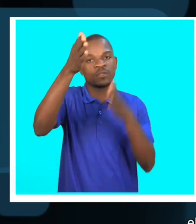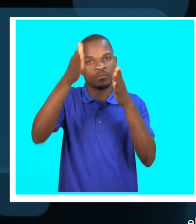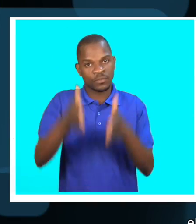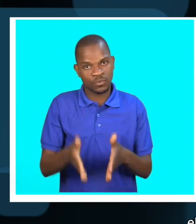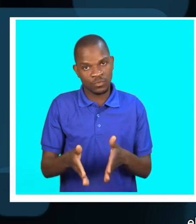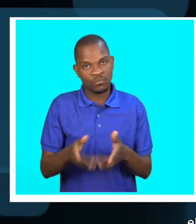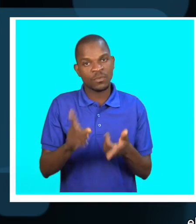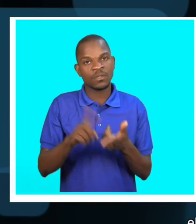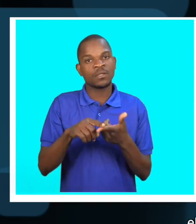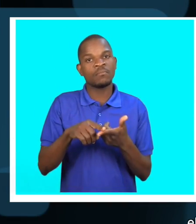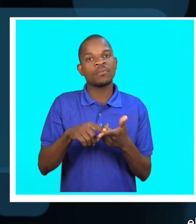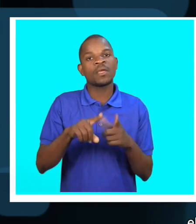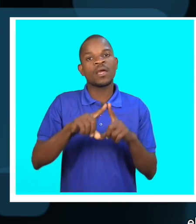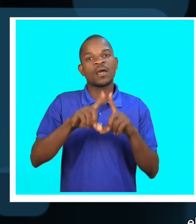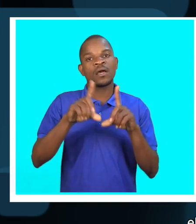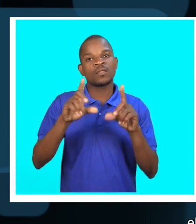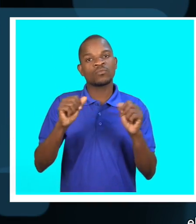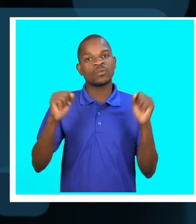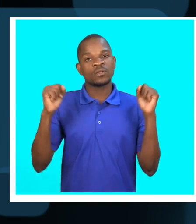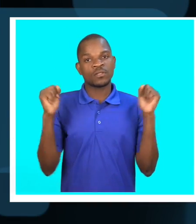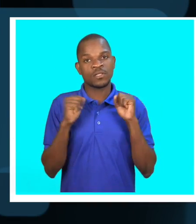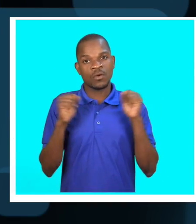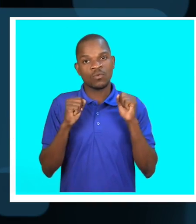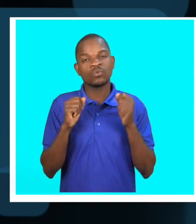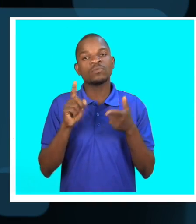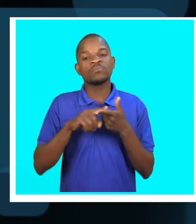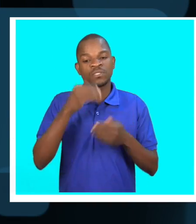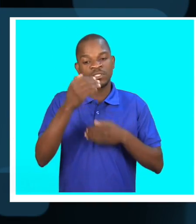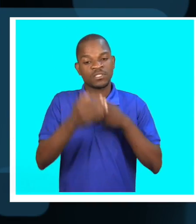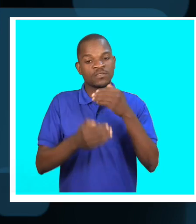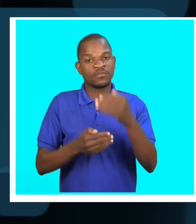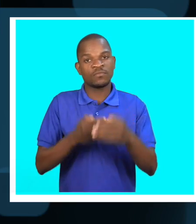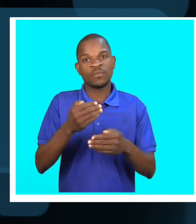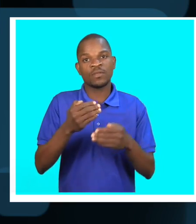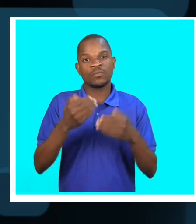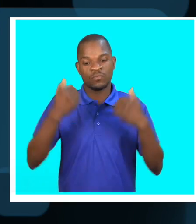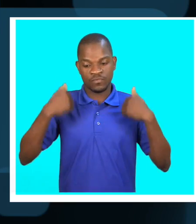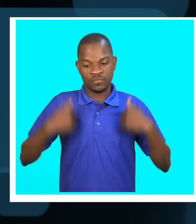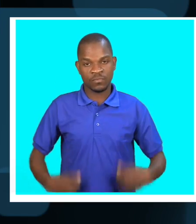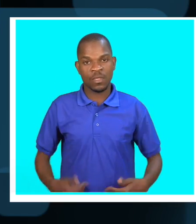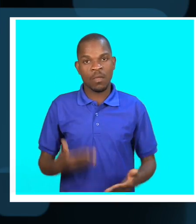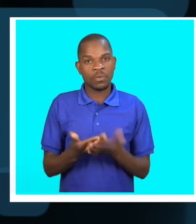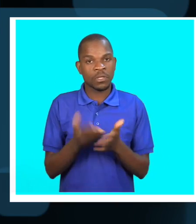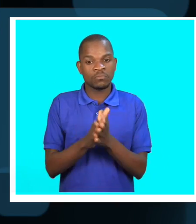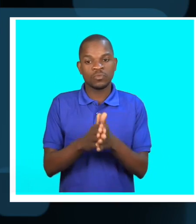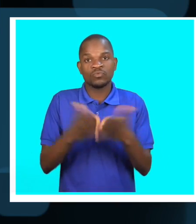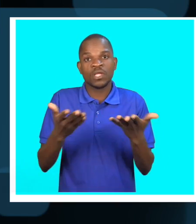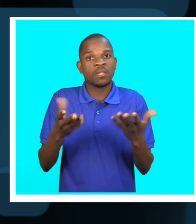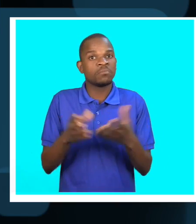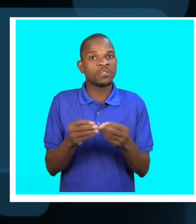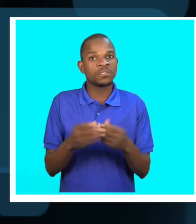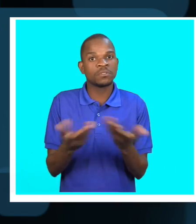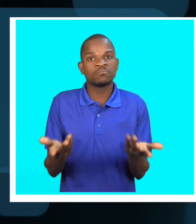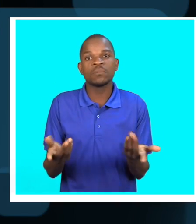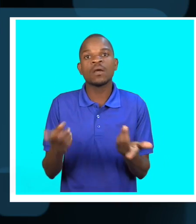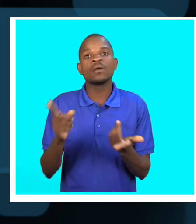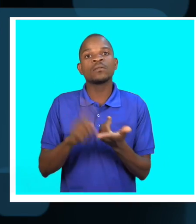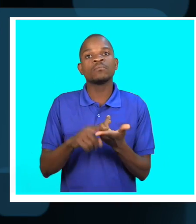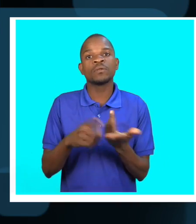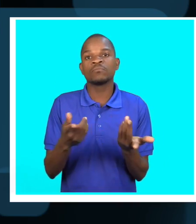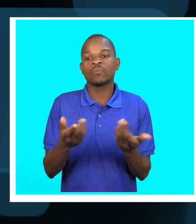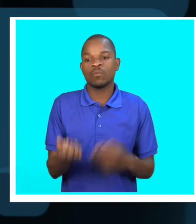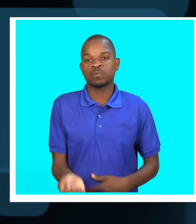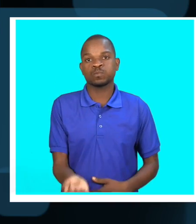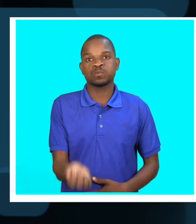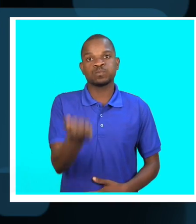a sua saúde, ao seu desenvolvimento físico, porque não entendem as matérias, então